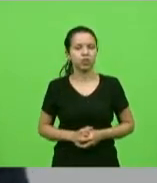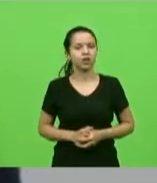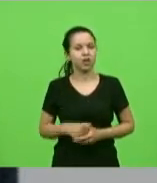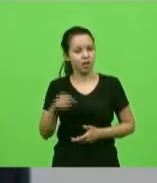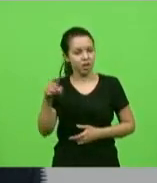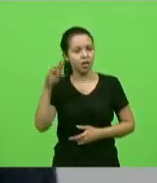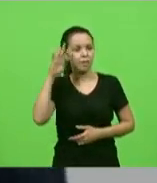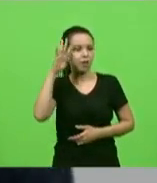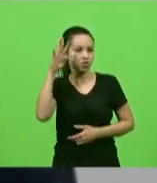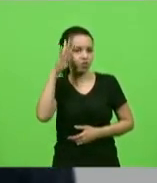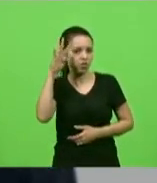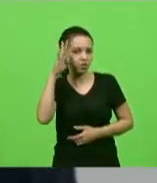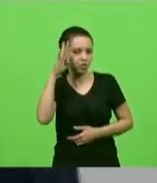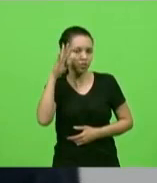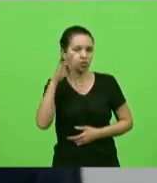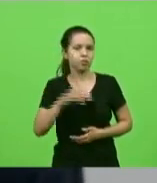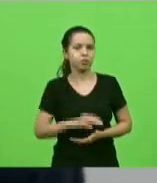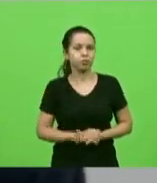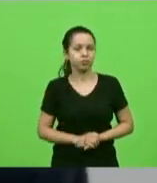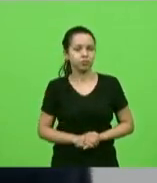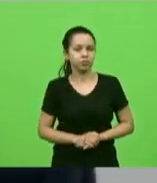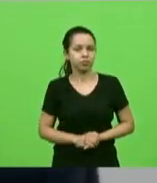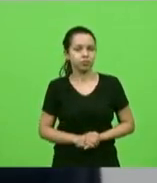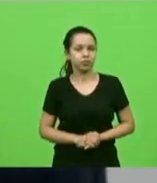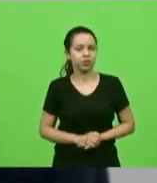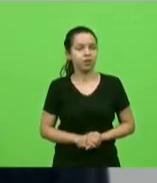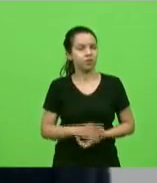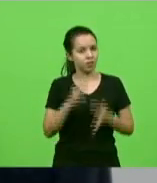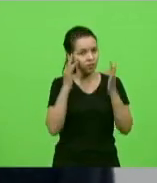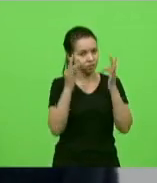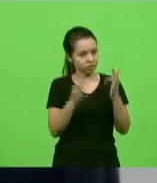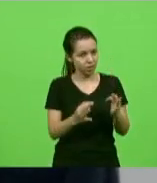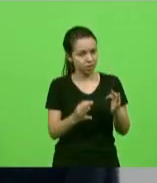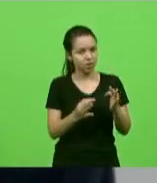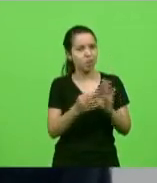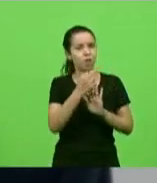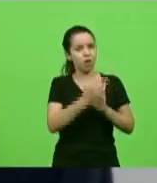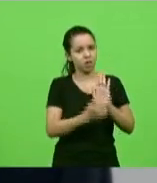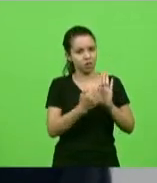imaginando. A propósito, atente-se para o relatório,